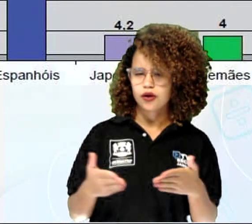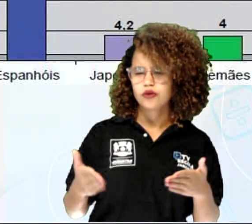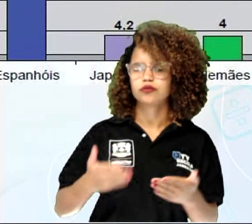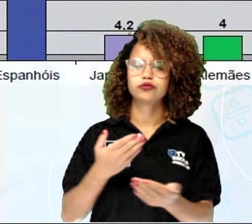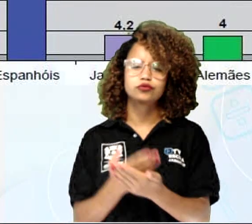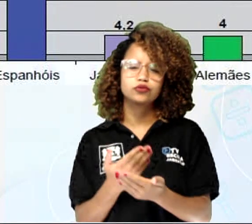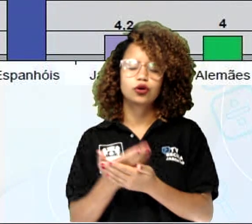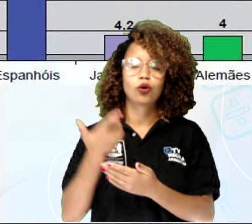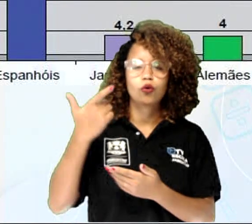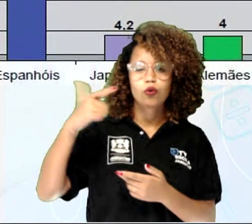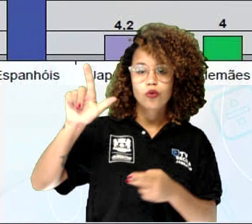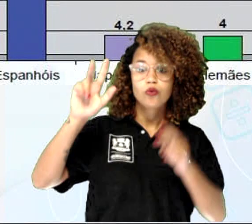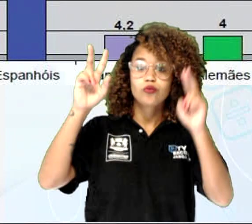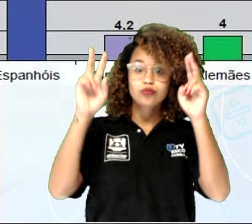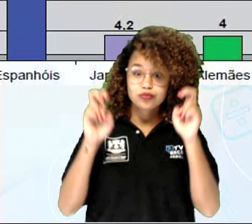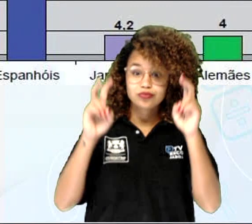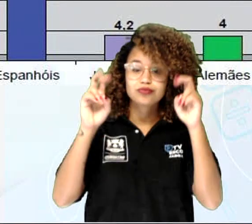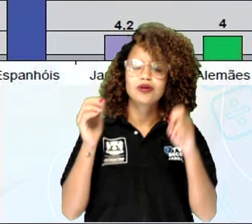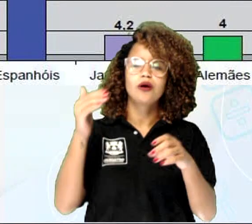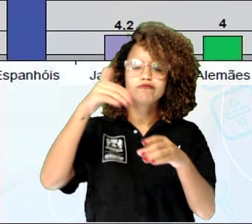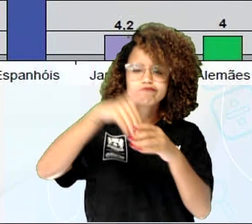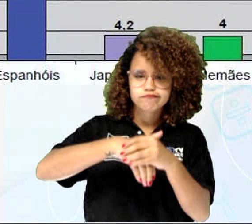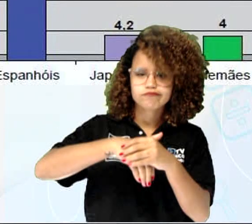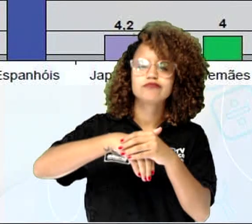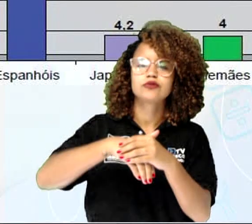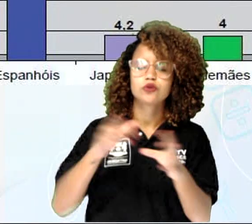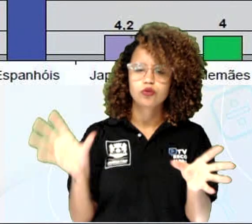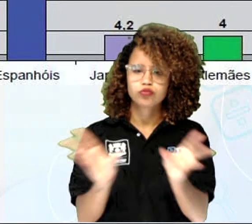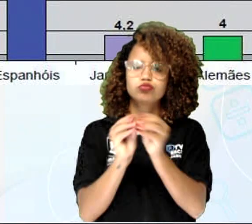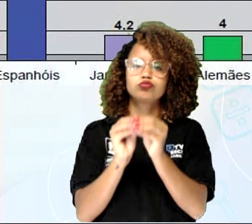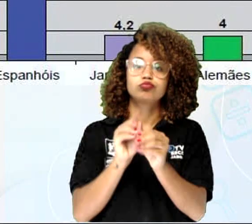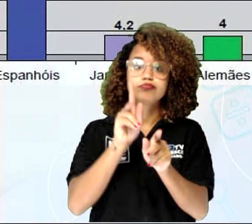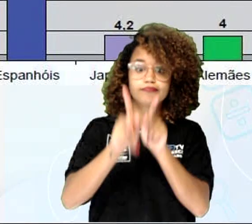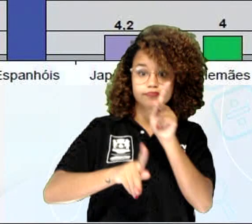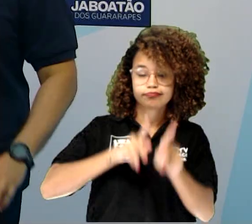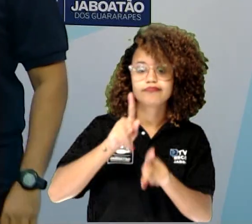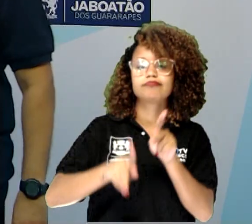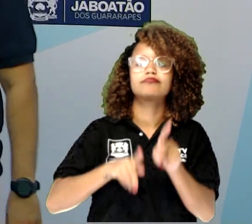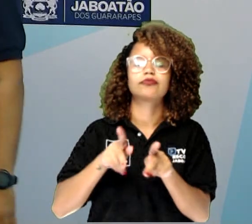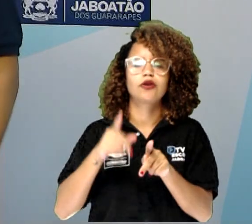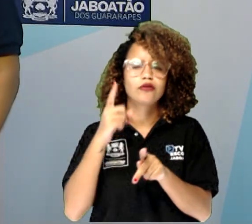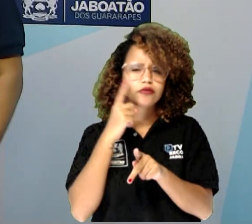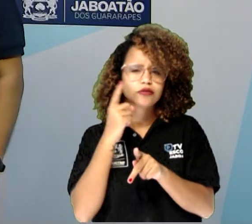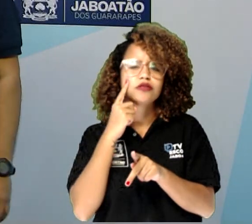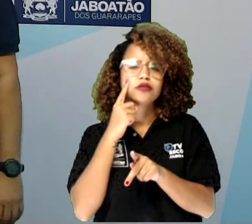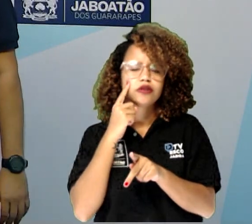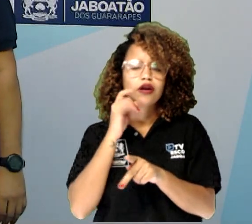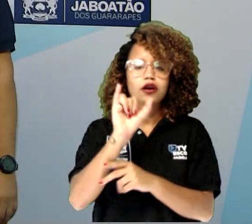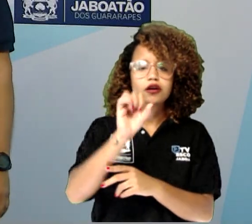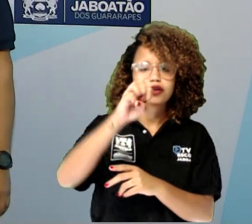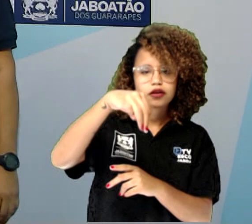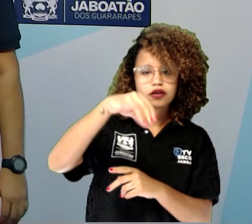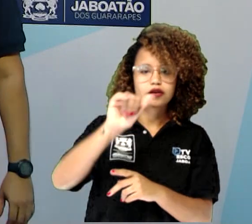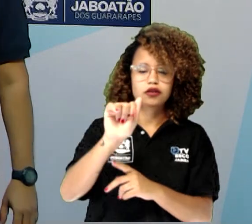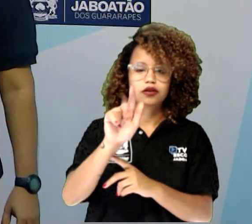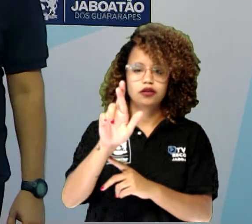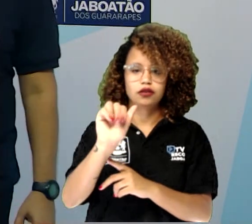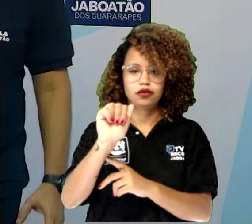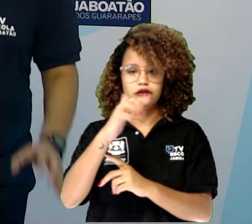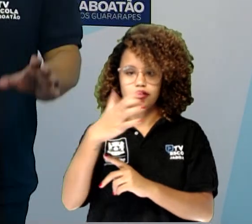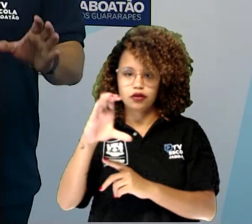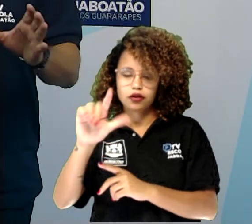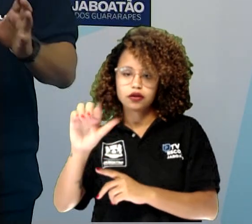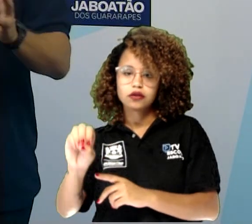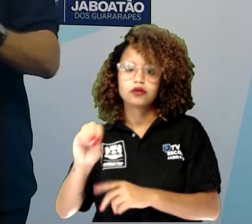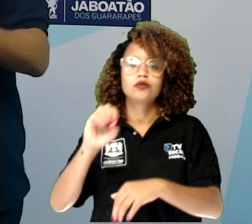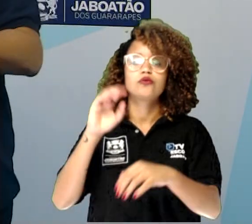uma outra temática dentro desse conjunto da população. Você está vendo aqui a imigração no Brasil. E o